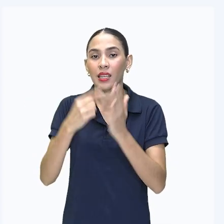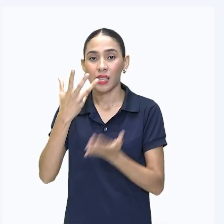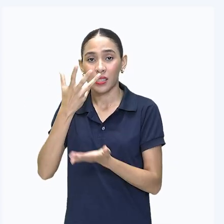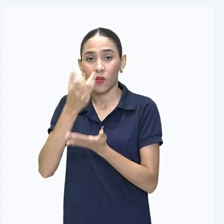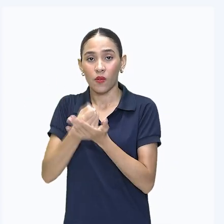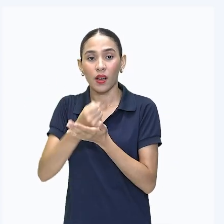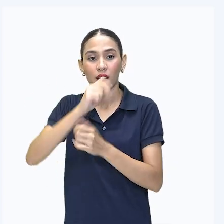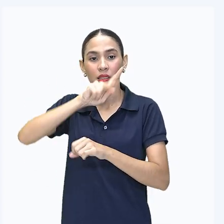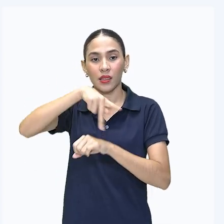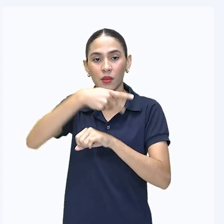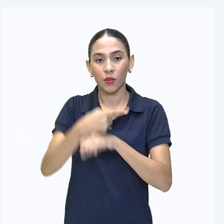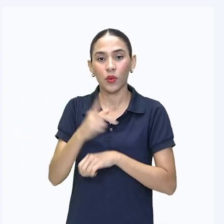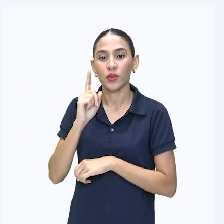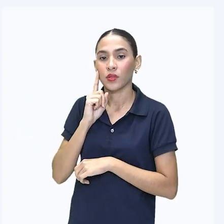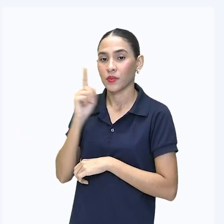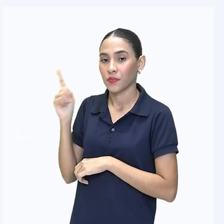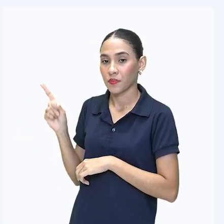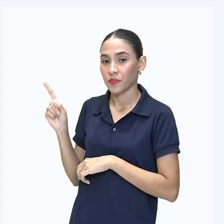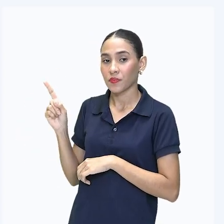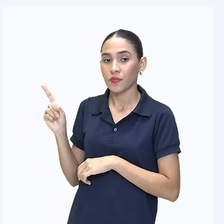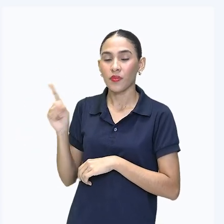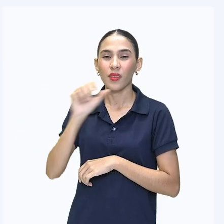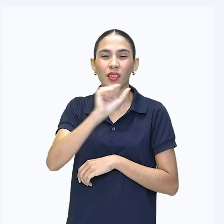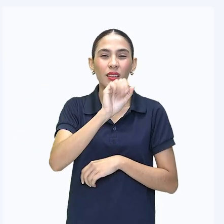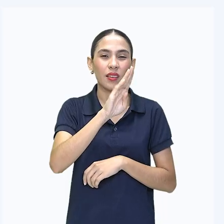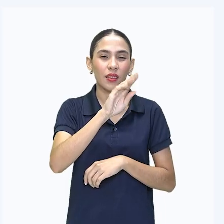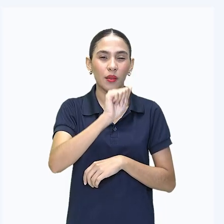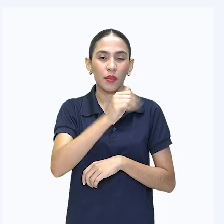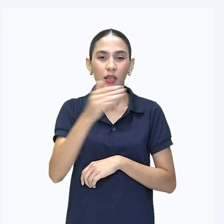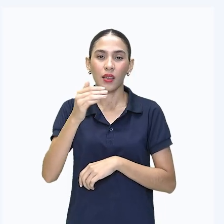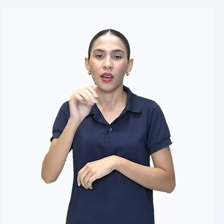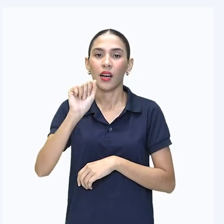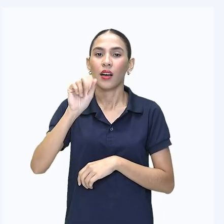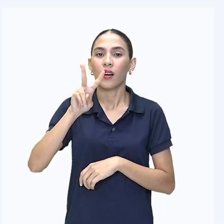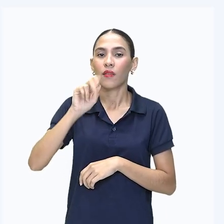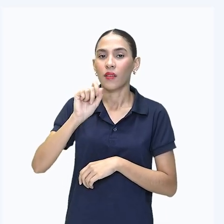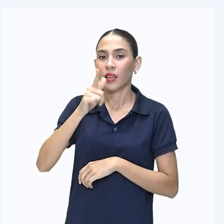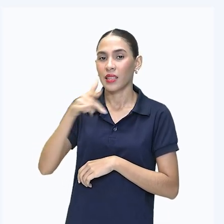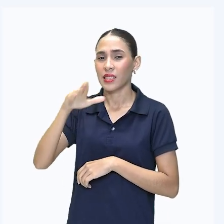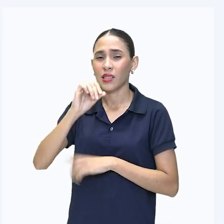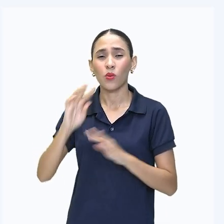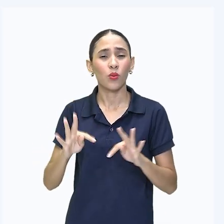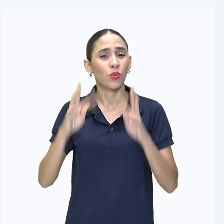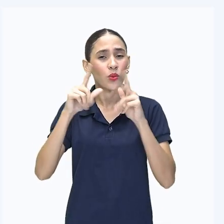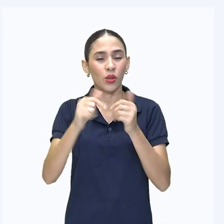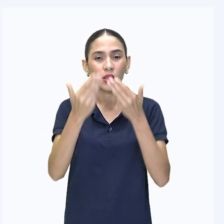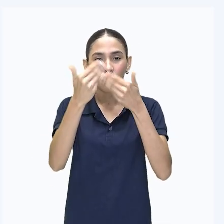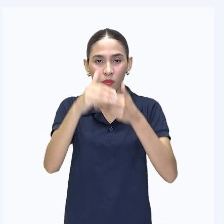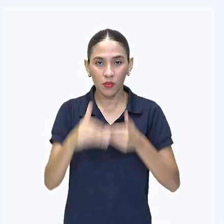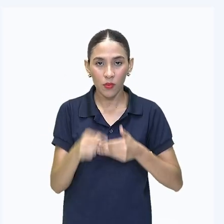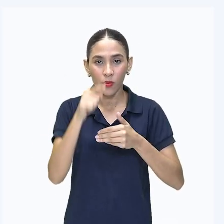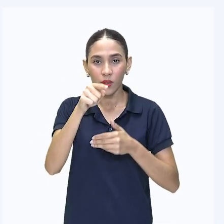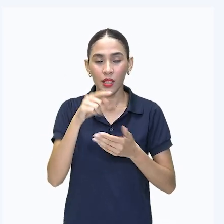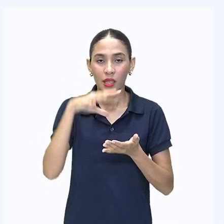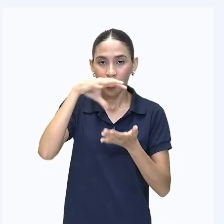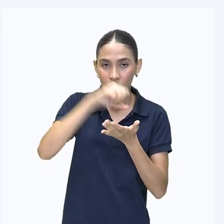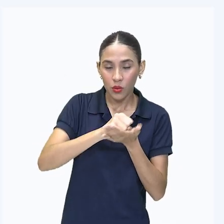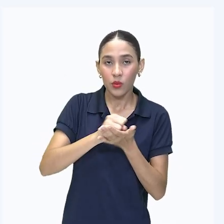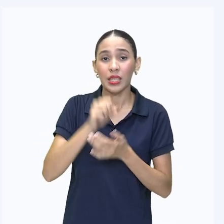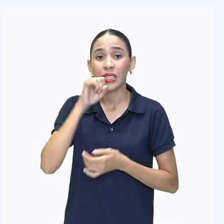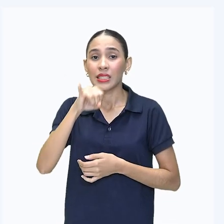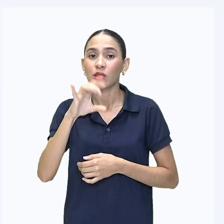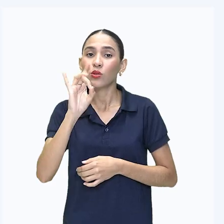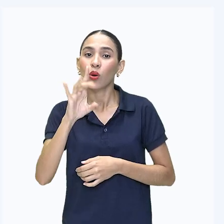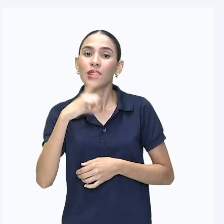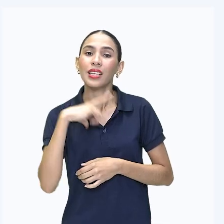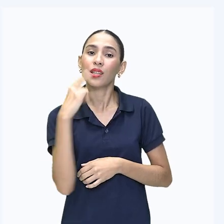vai aparecer, né? Quando a gente clicar de novo na aba avaliação, vai estar listada todas as avaliações que a gente cadastrou. Se eu